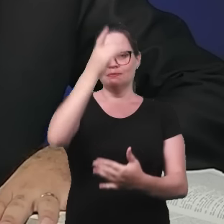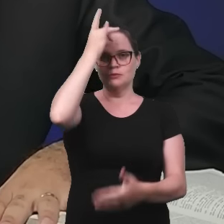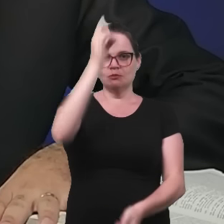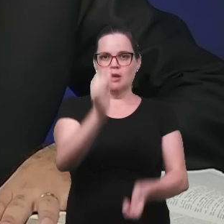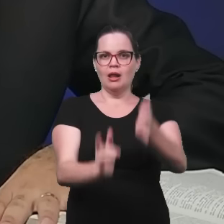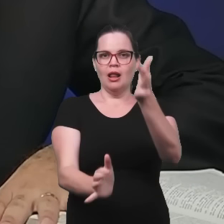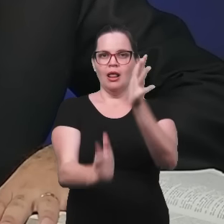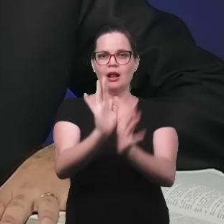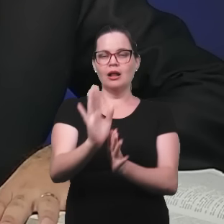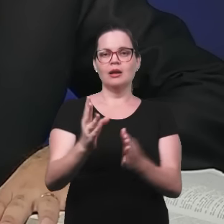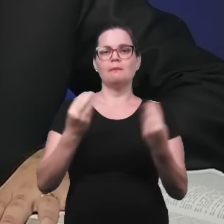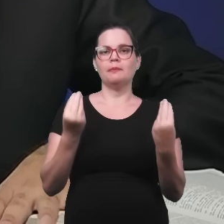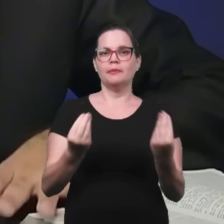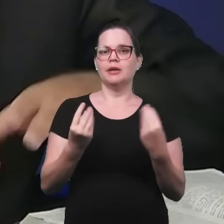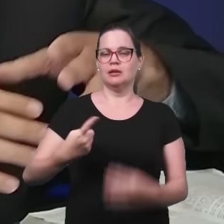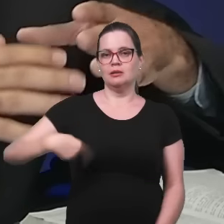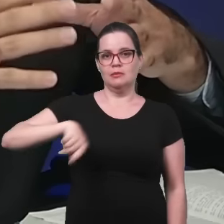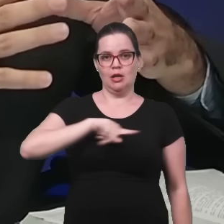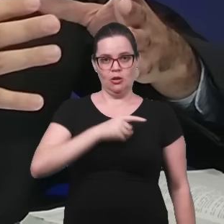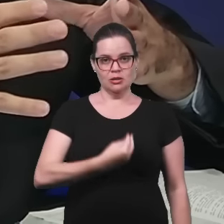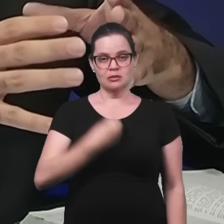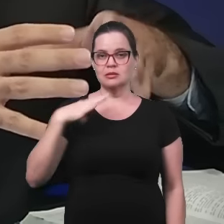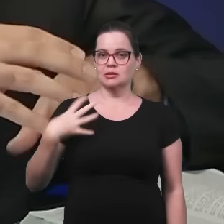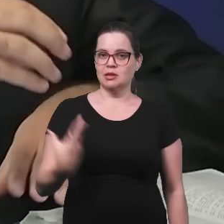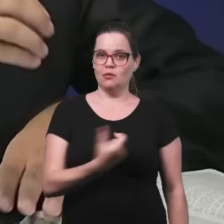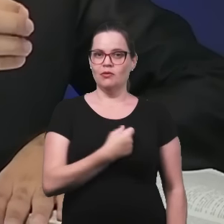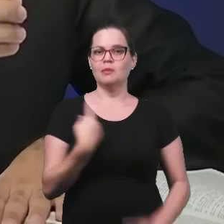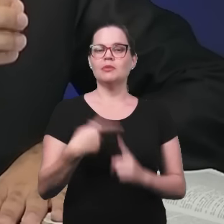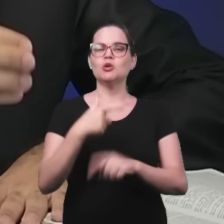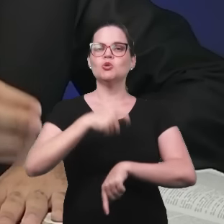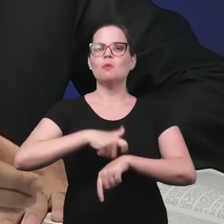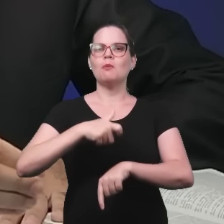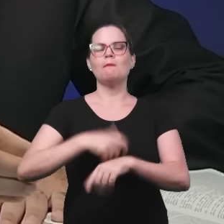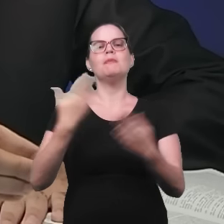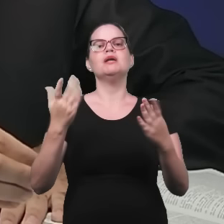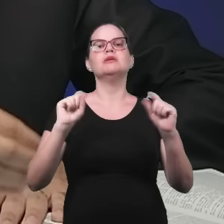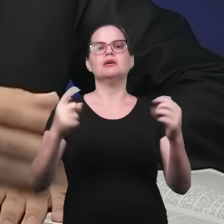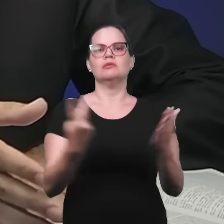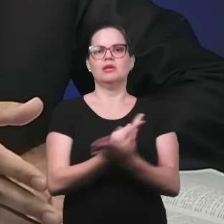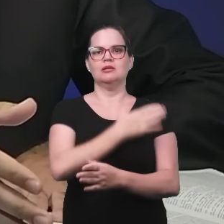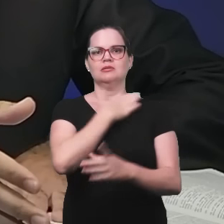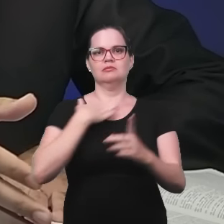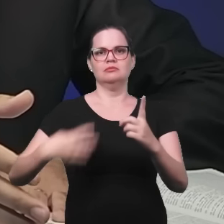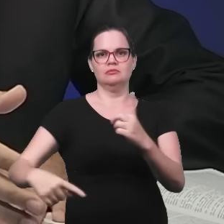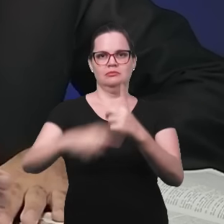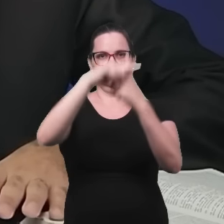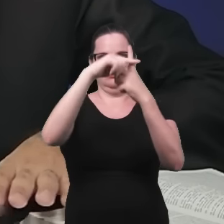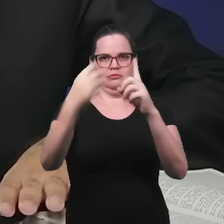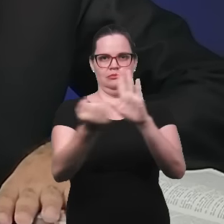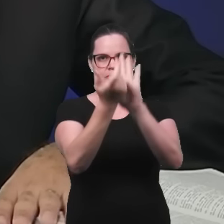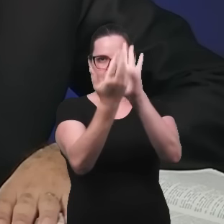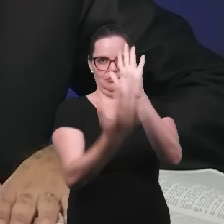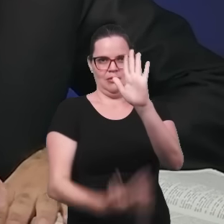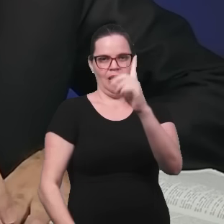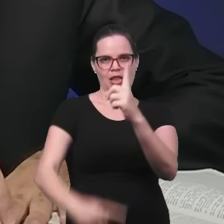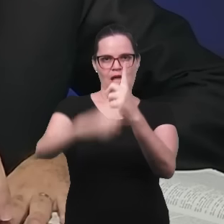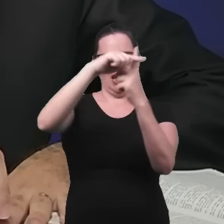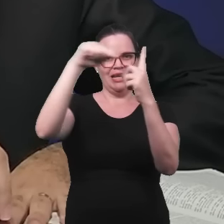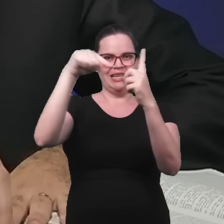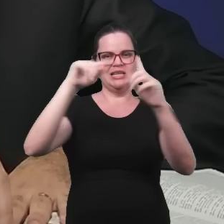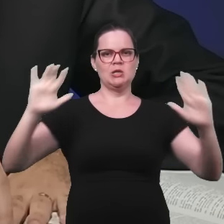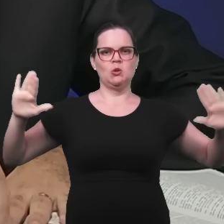para salvar as nossas vidas. Tanto que quando Jesus estava na cruz, o sangue caiu, quando caiu no chão, o Senhor operou maravilhas. E a mesma